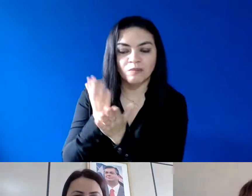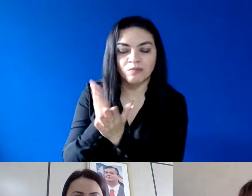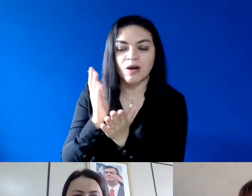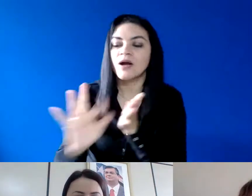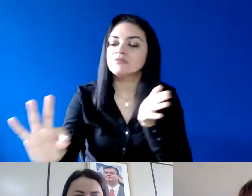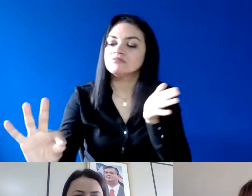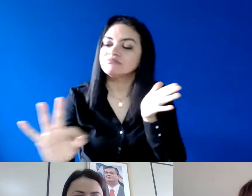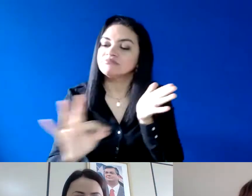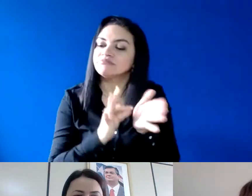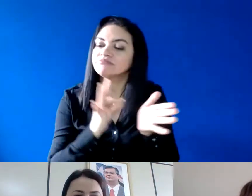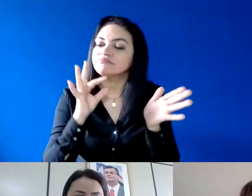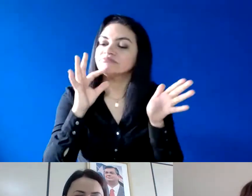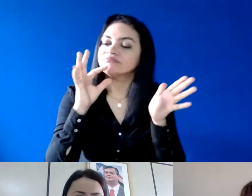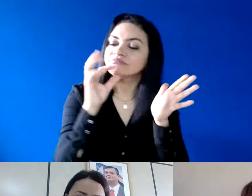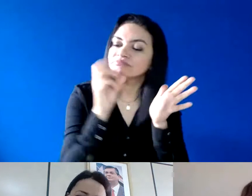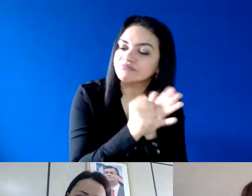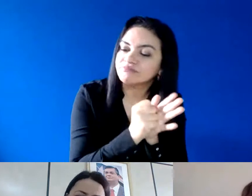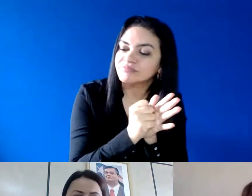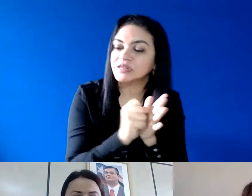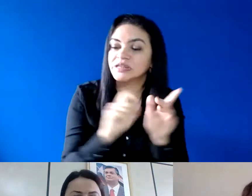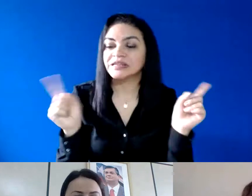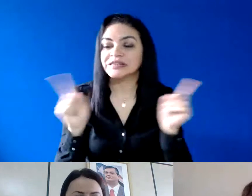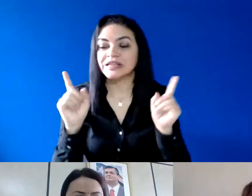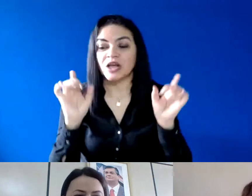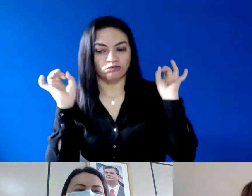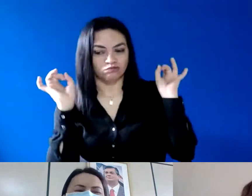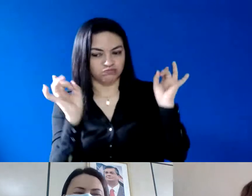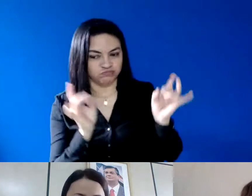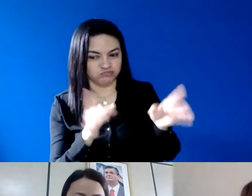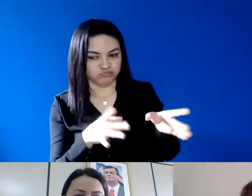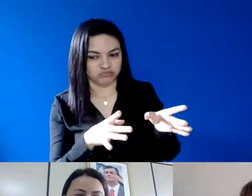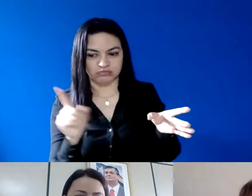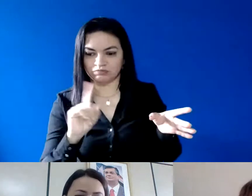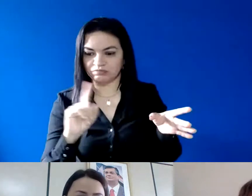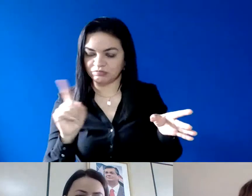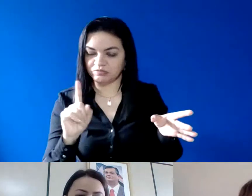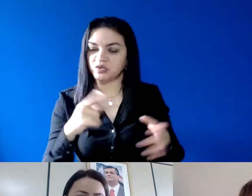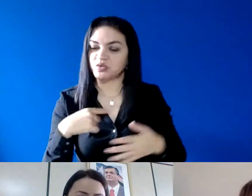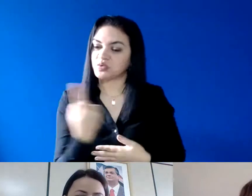não desistiram, para a gente isso é um ganho muito grande.